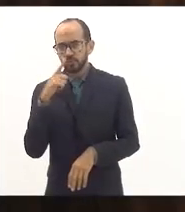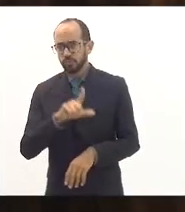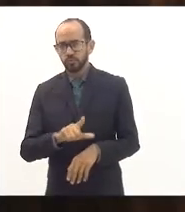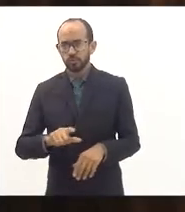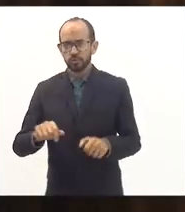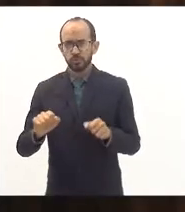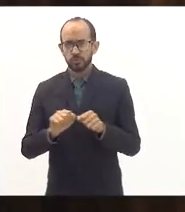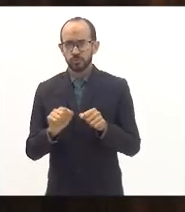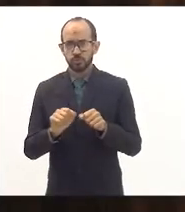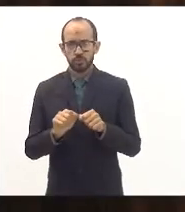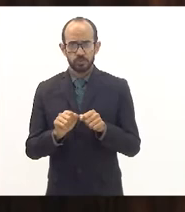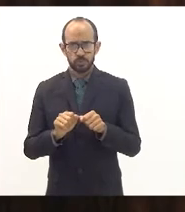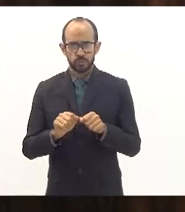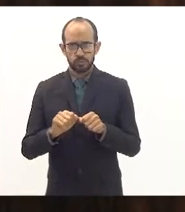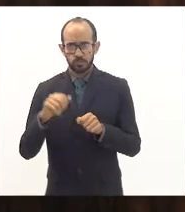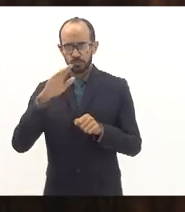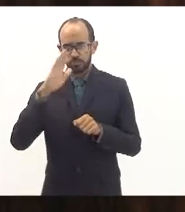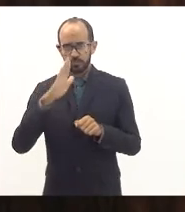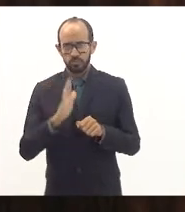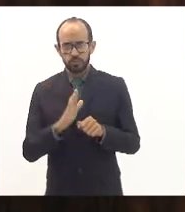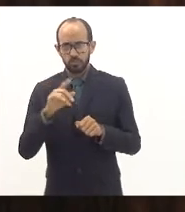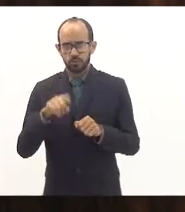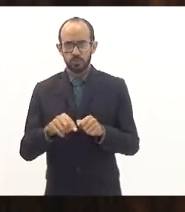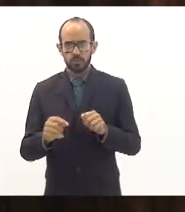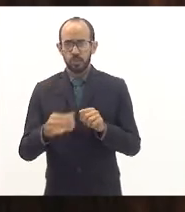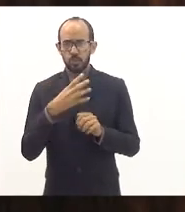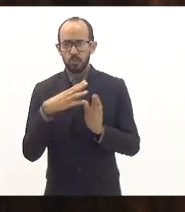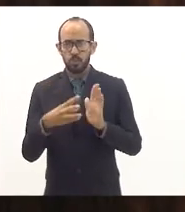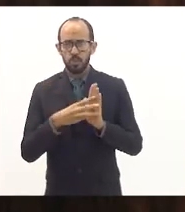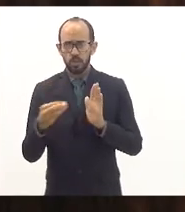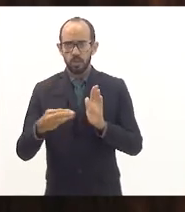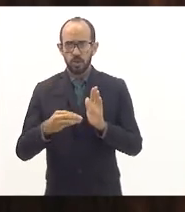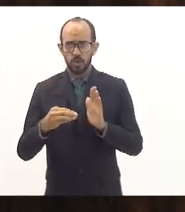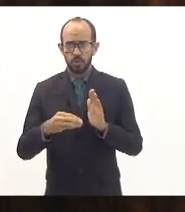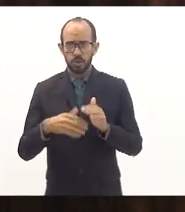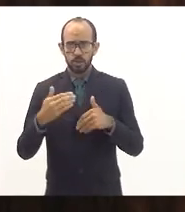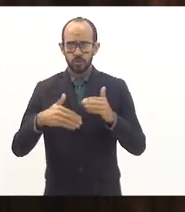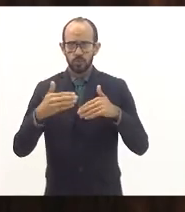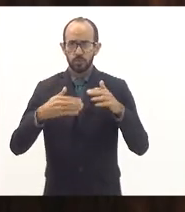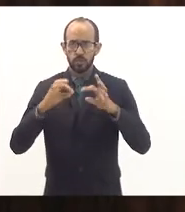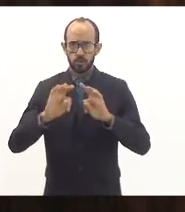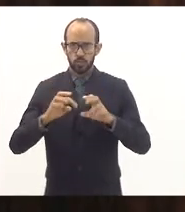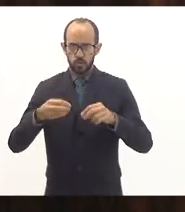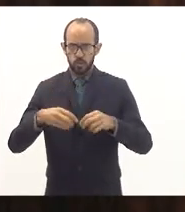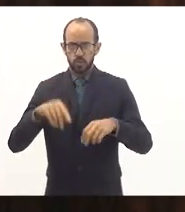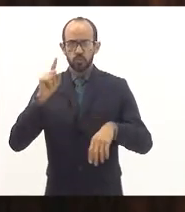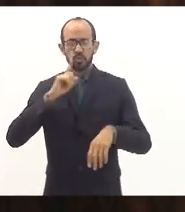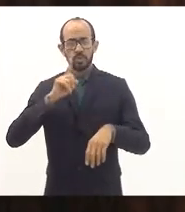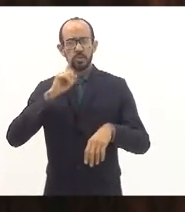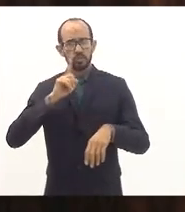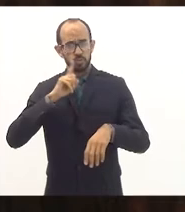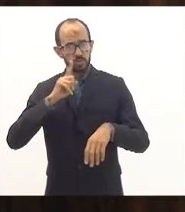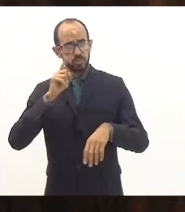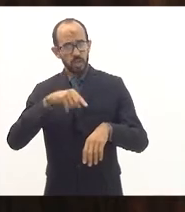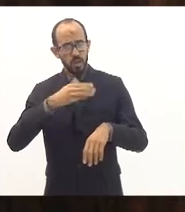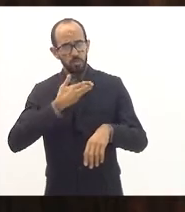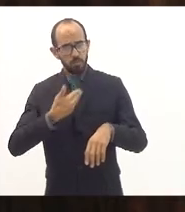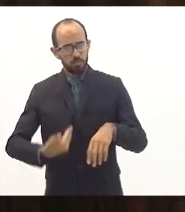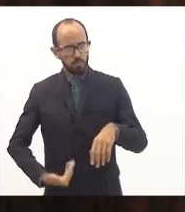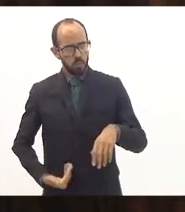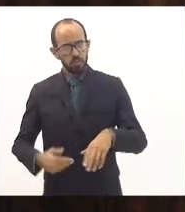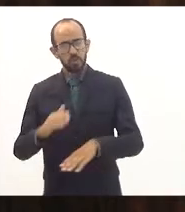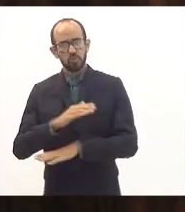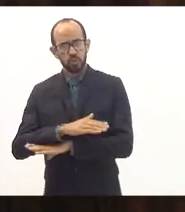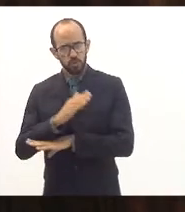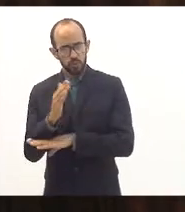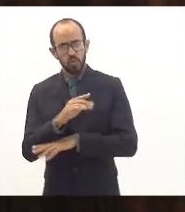no nosso país e que é um exemplo de todo mundo desenvolvido. Quando você vai nos Estados Unidos, a escola é pública em tempo integral. Você